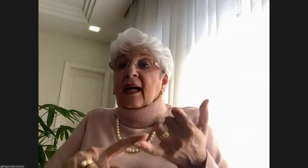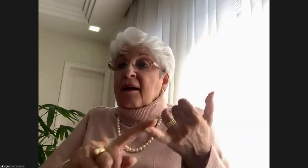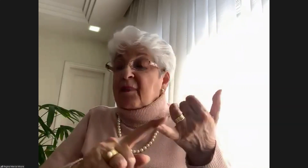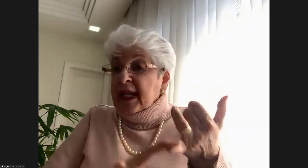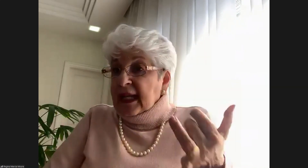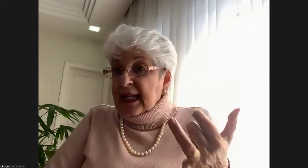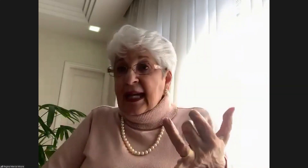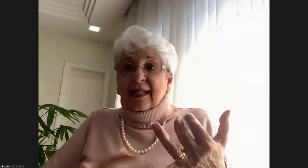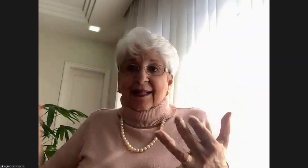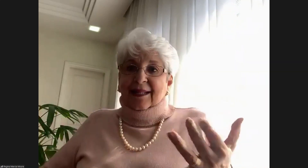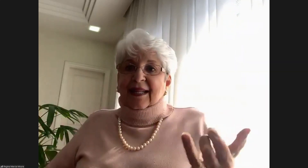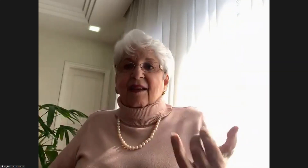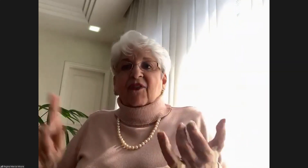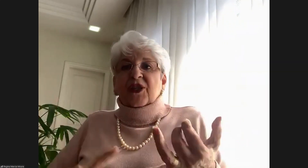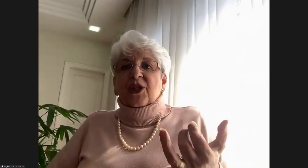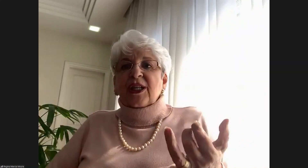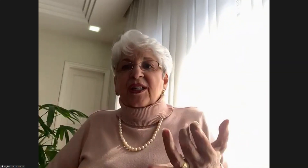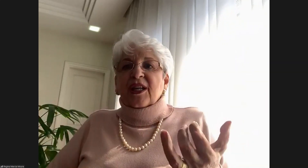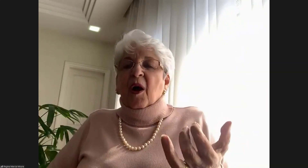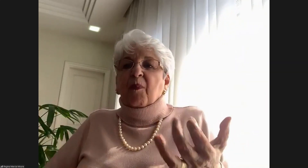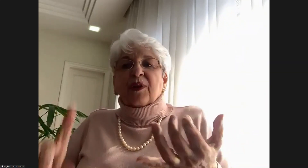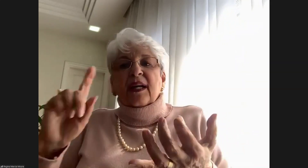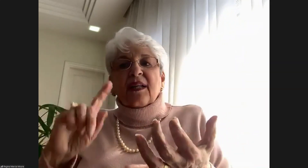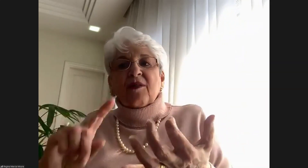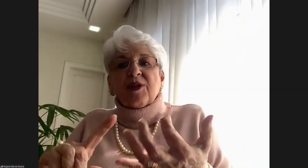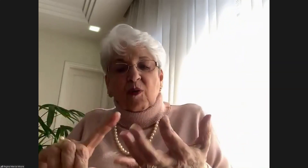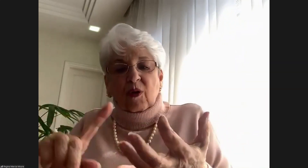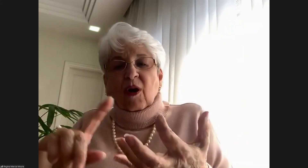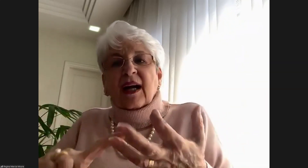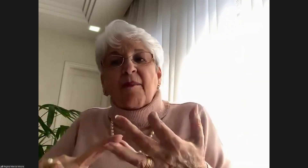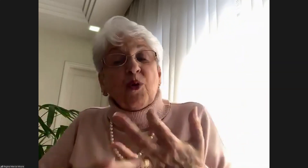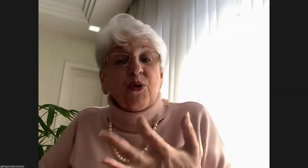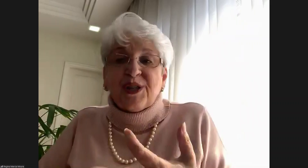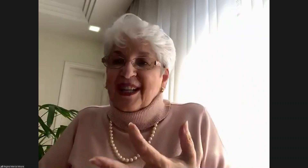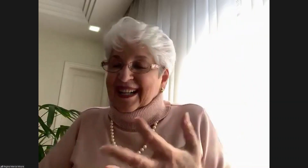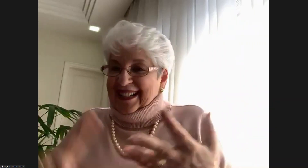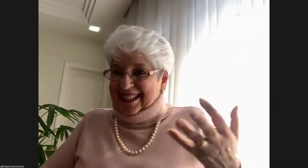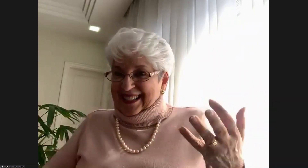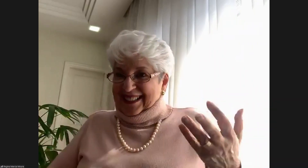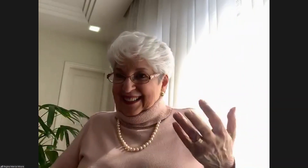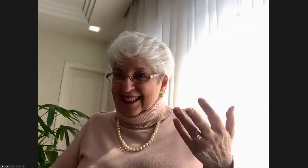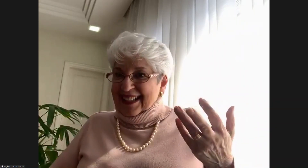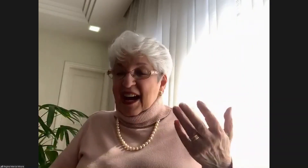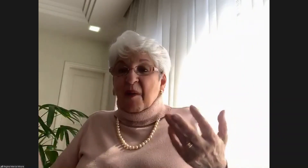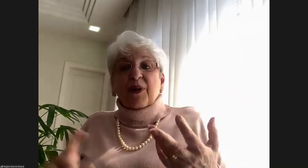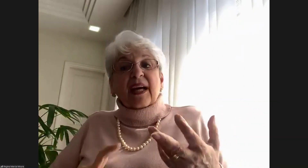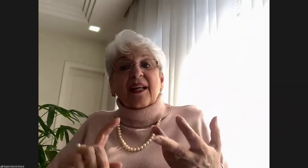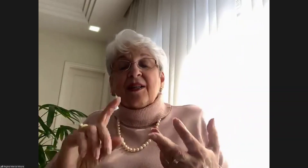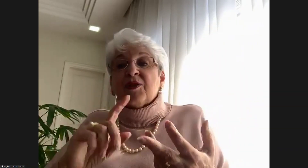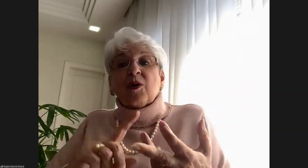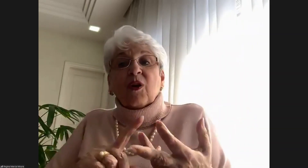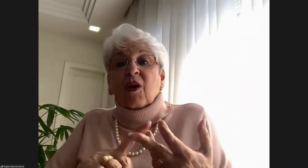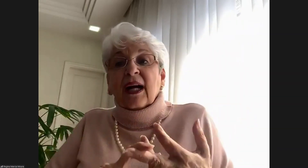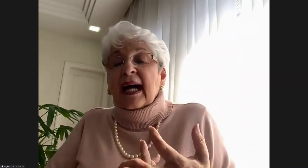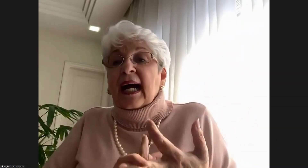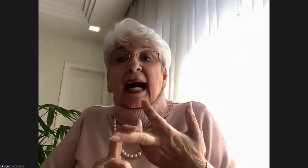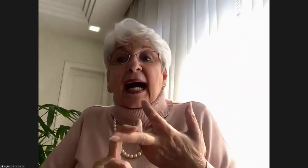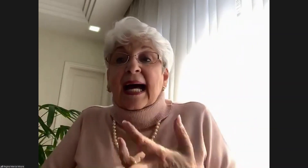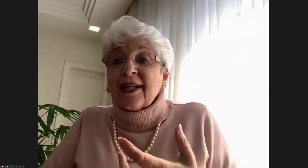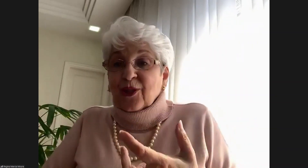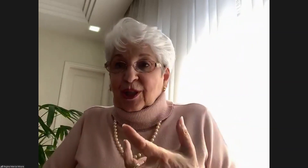coloca brincadeiras infantis? Por que não se coloca música? Né? Por que não se